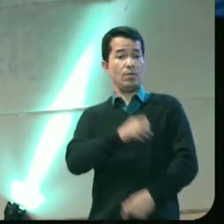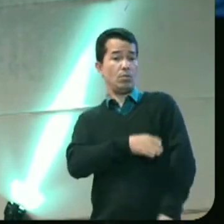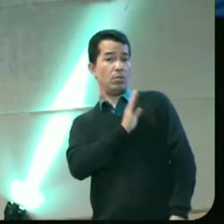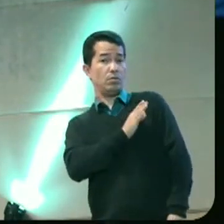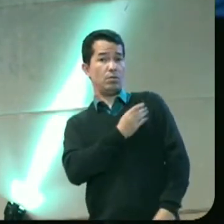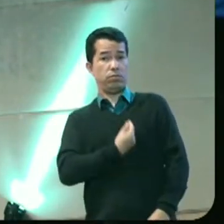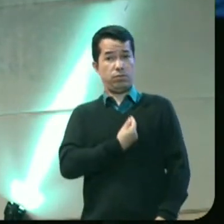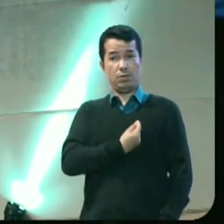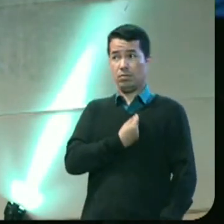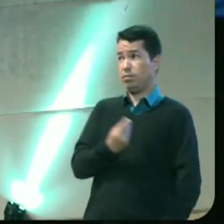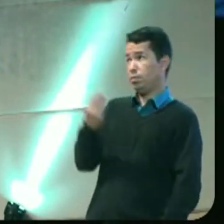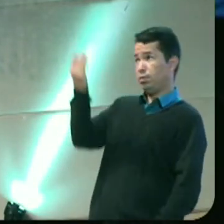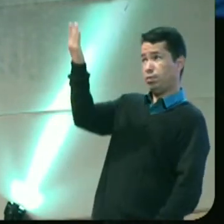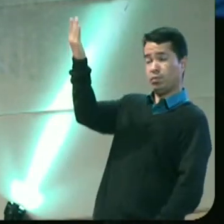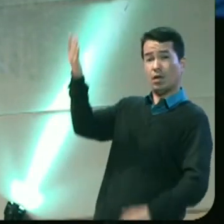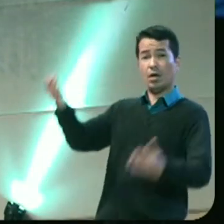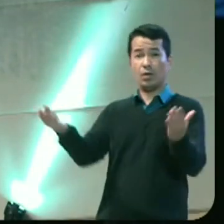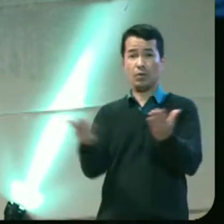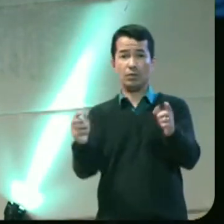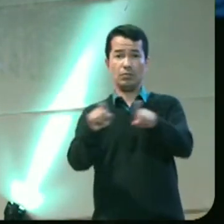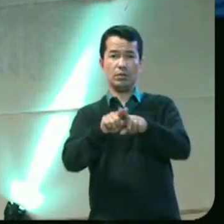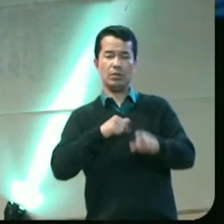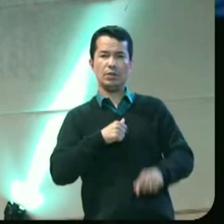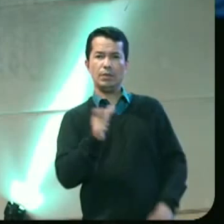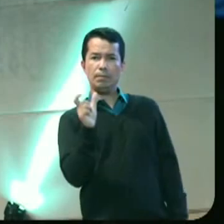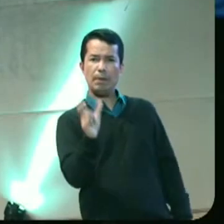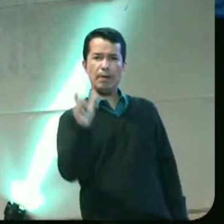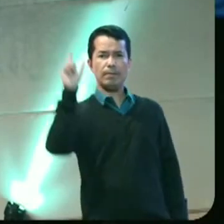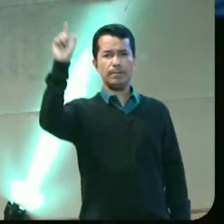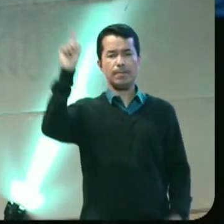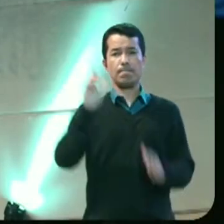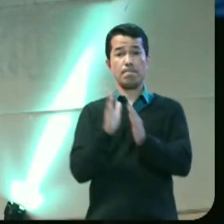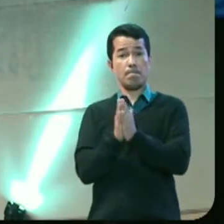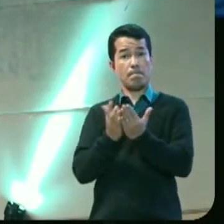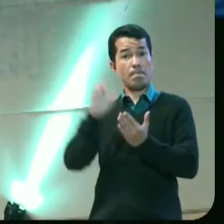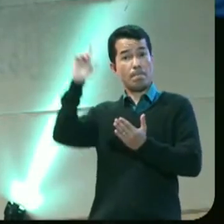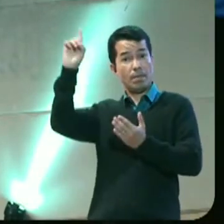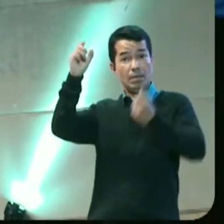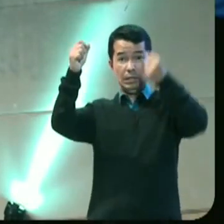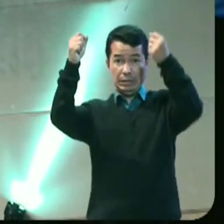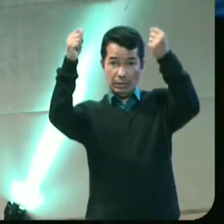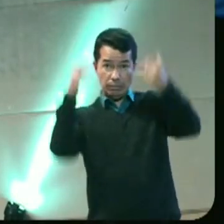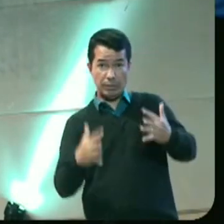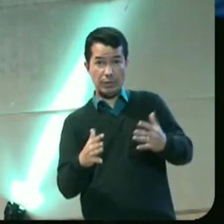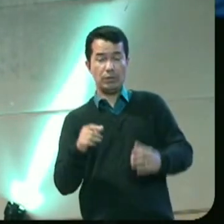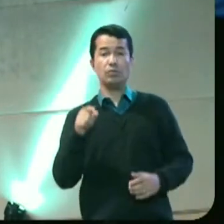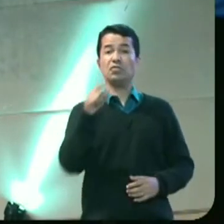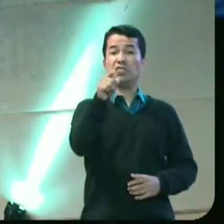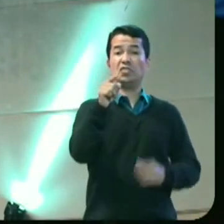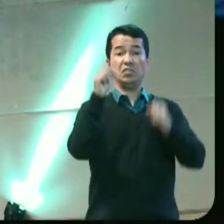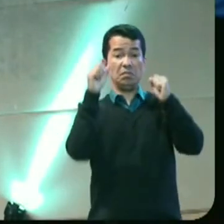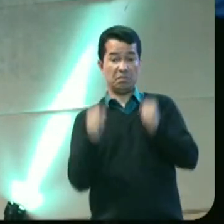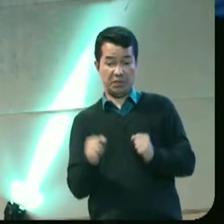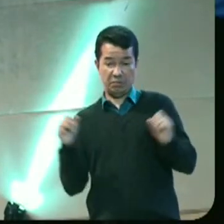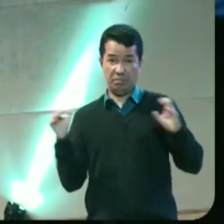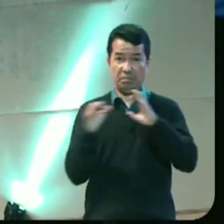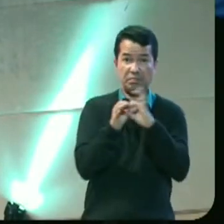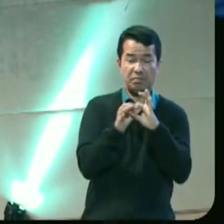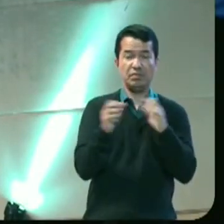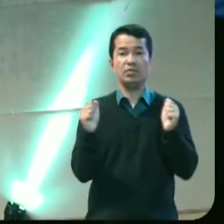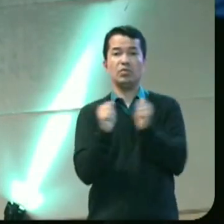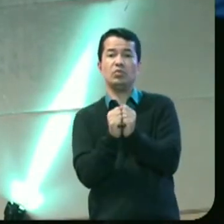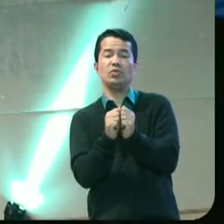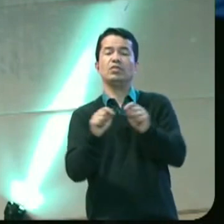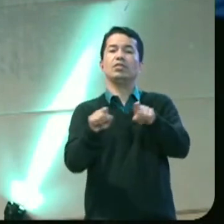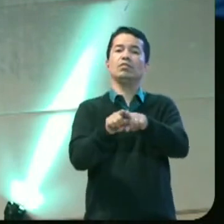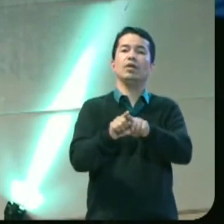você entrega a sua vida para Jesus, a palavra de Deus diz que você é reconciliado com Deus. A separação que existia entre você